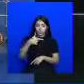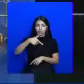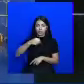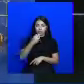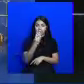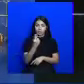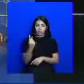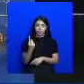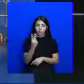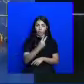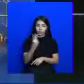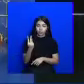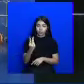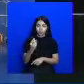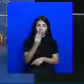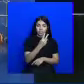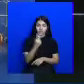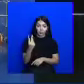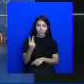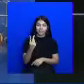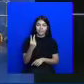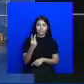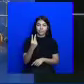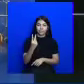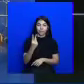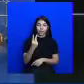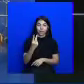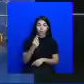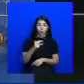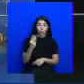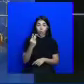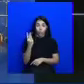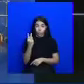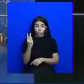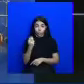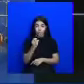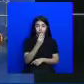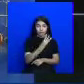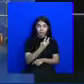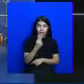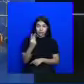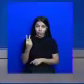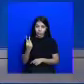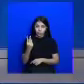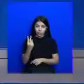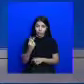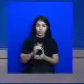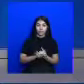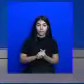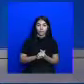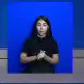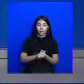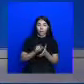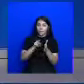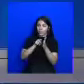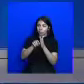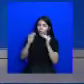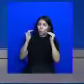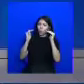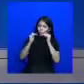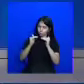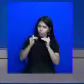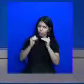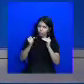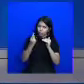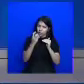47, 31, 22 e 32. E os trevos, 3 e 2. Os auditores confirmam